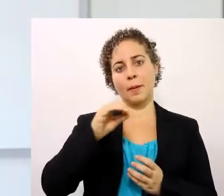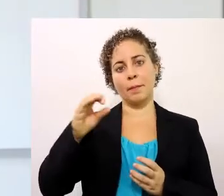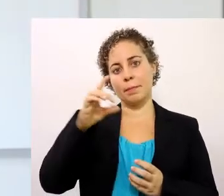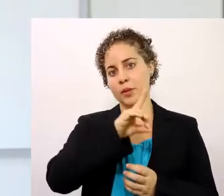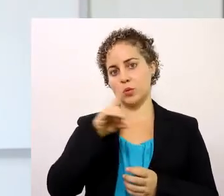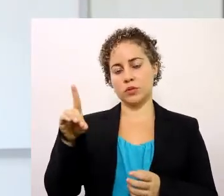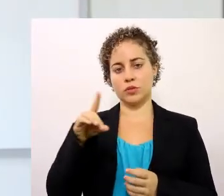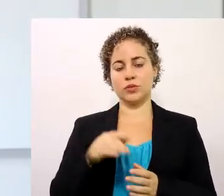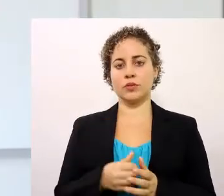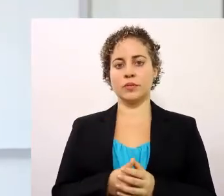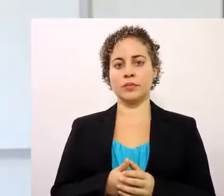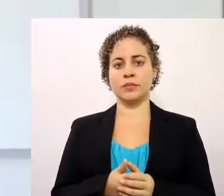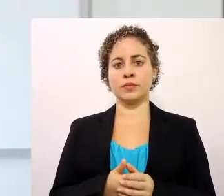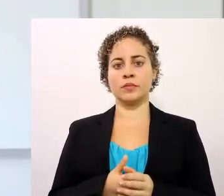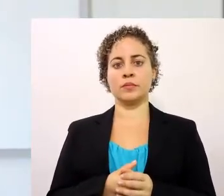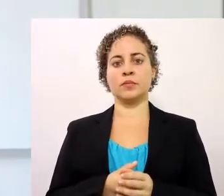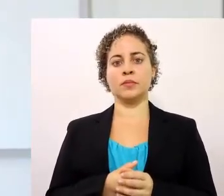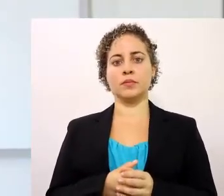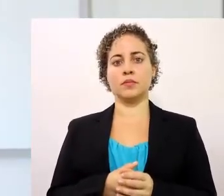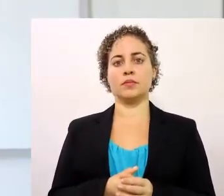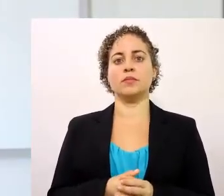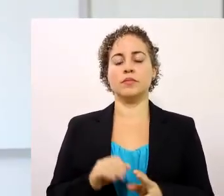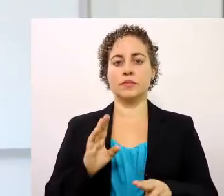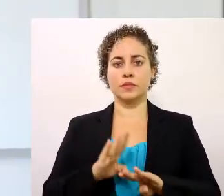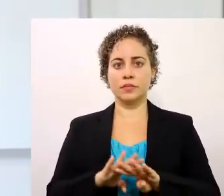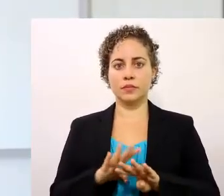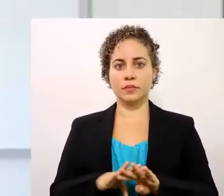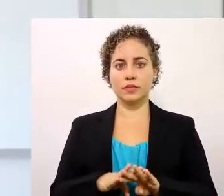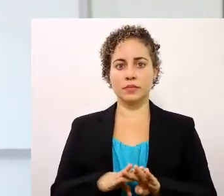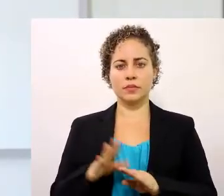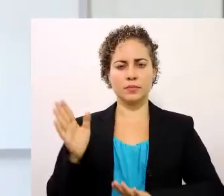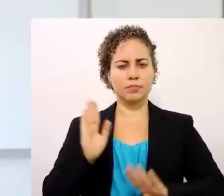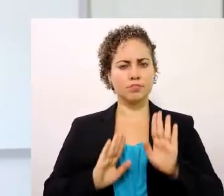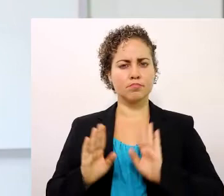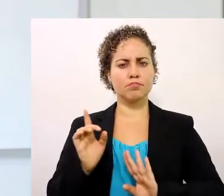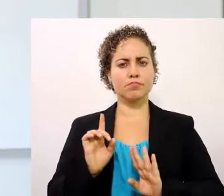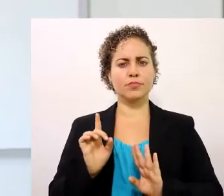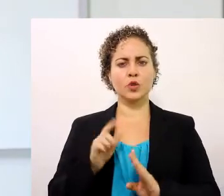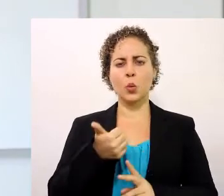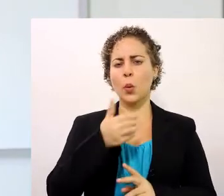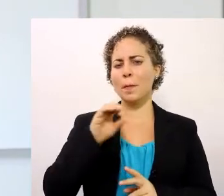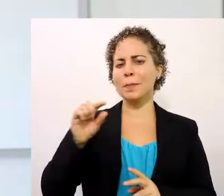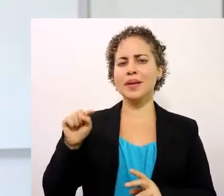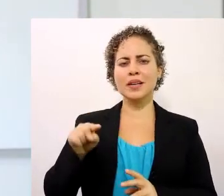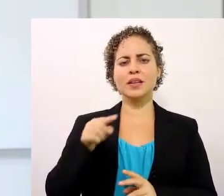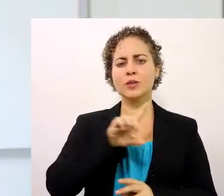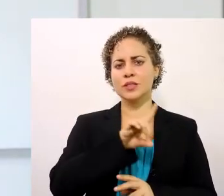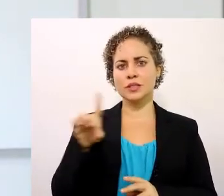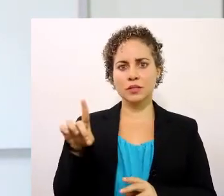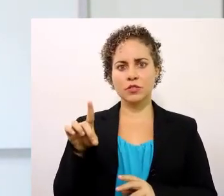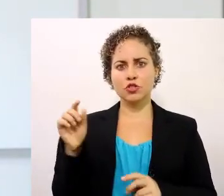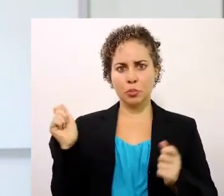1000 dias. Você pode calcular a taxa de gravidade com 1 milhão de dias? Pode.